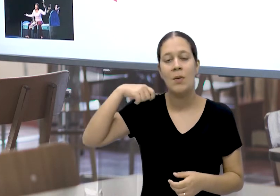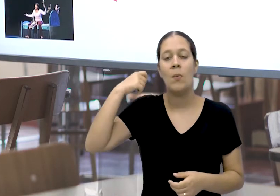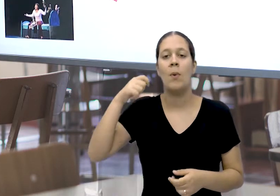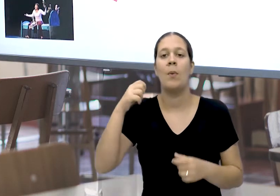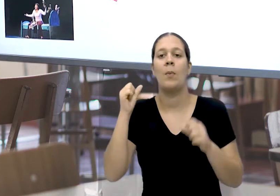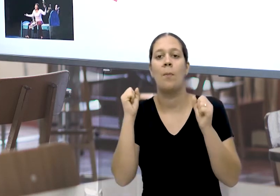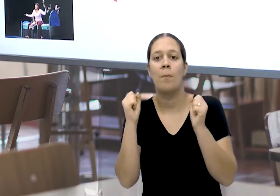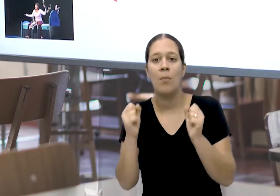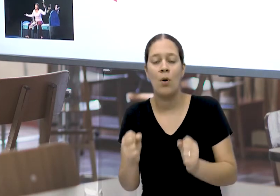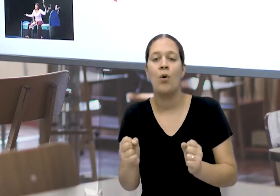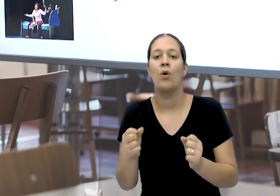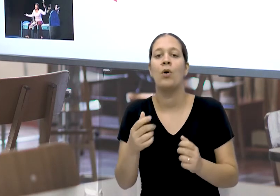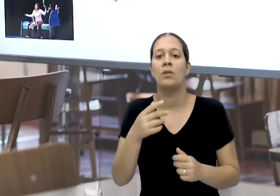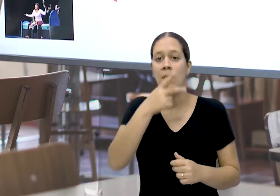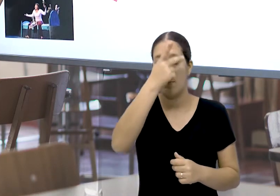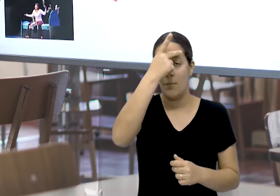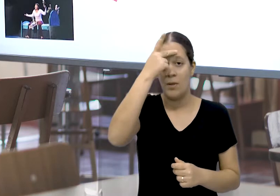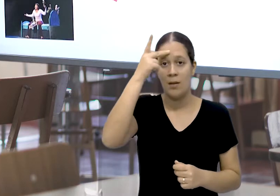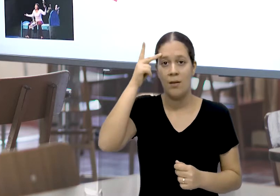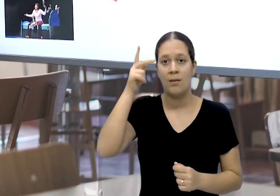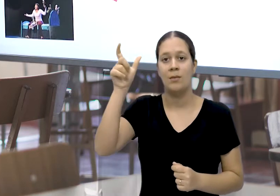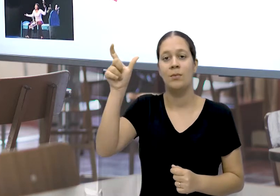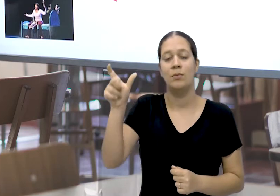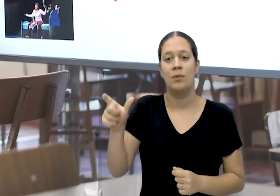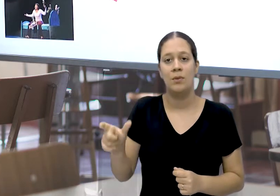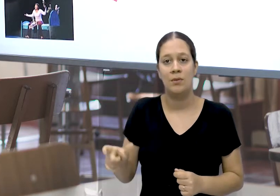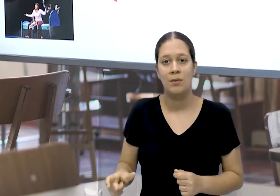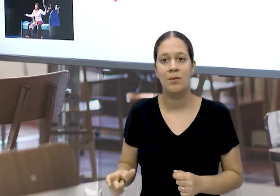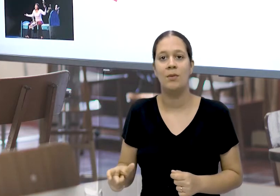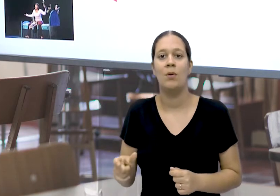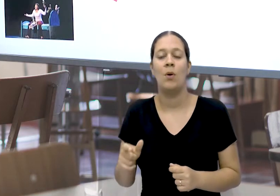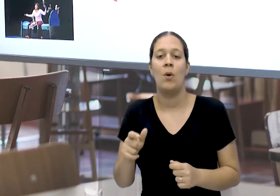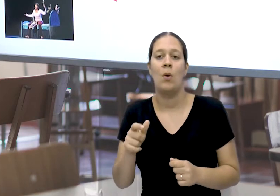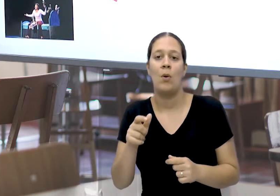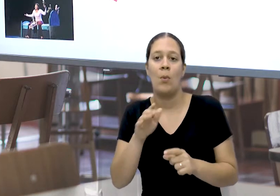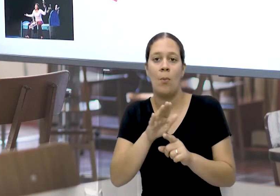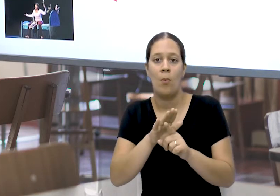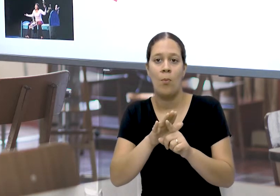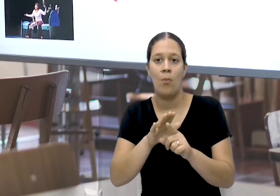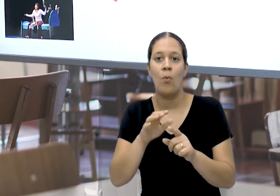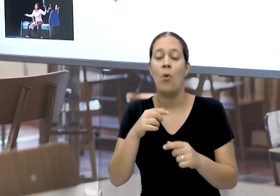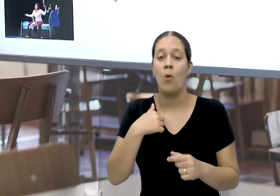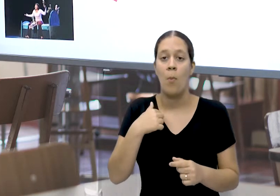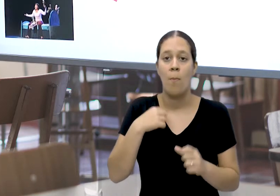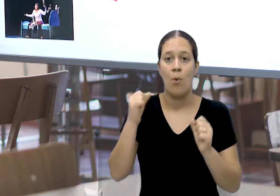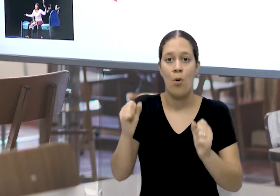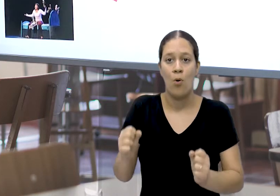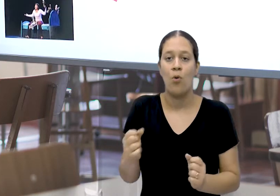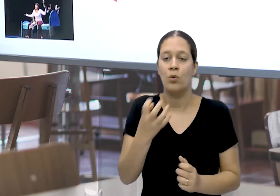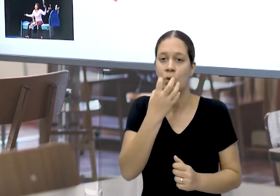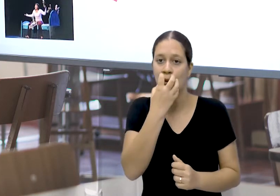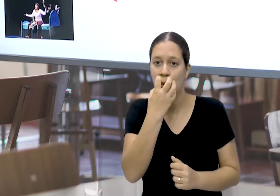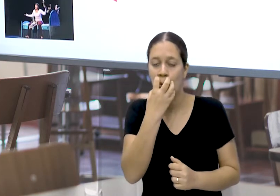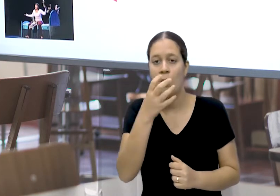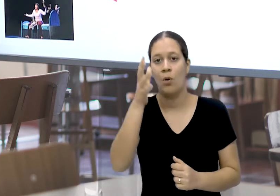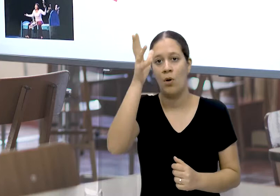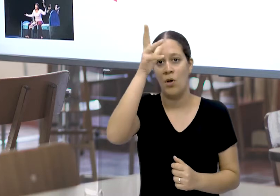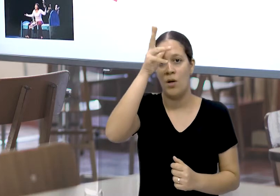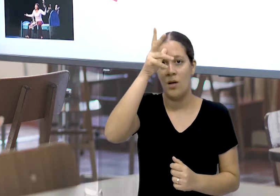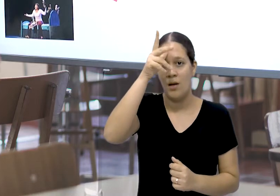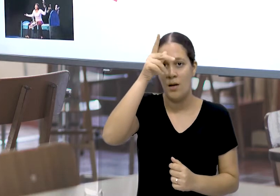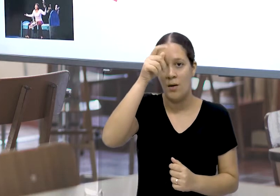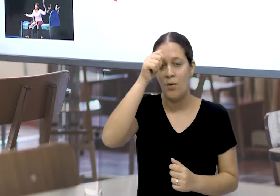eu contar a história que o escritor do texto fez, não estarei sendo mais eu, Daphne. Estarei sendo